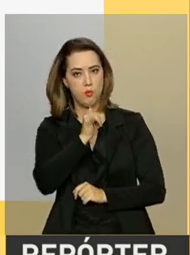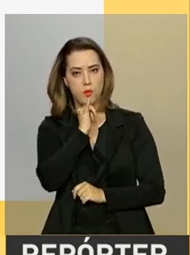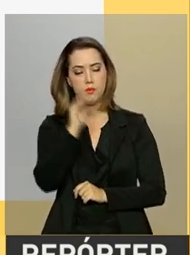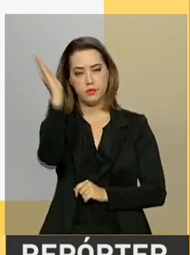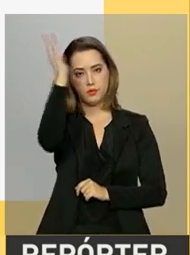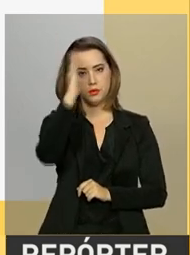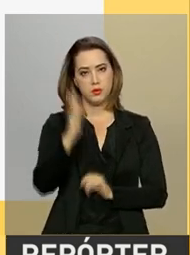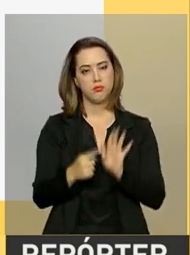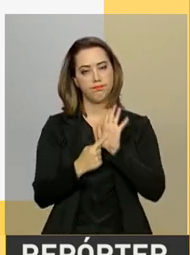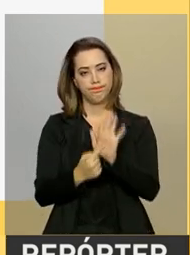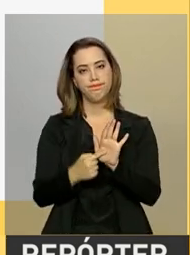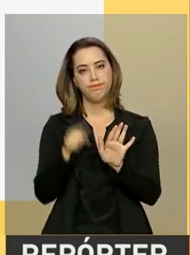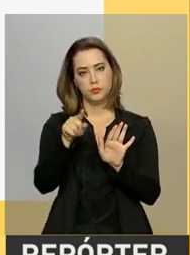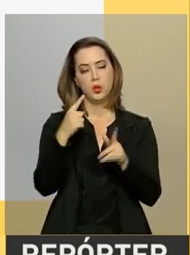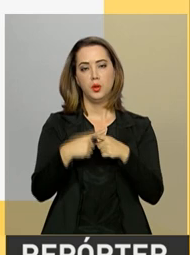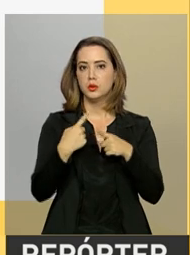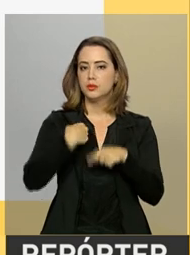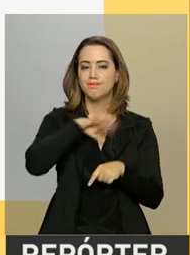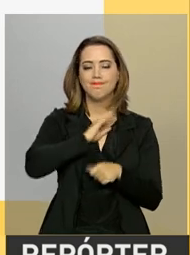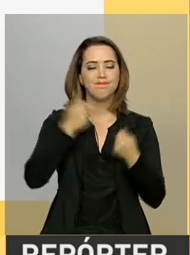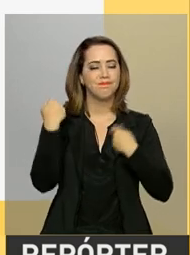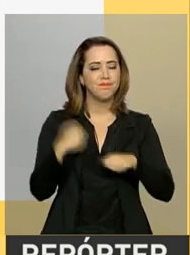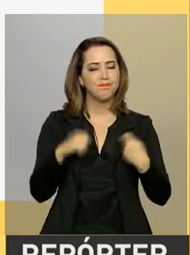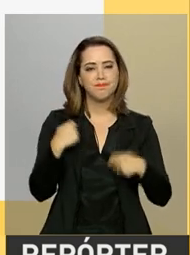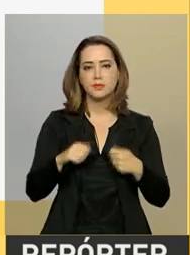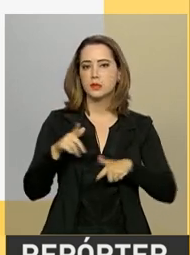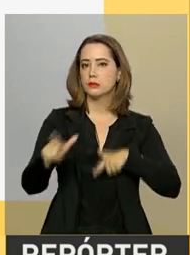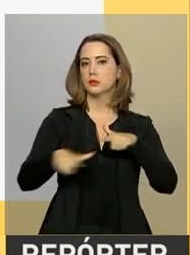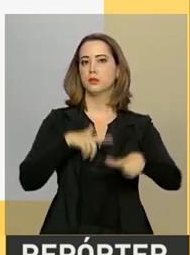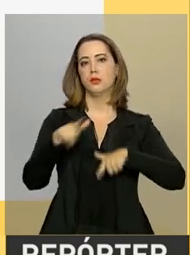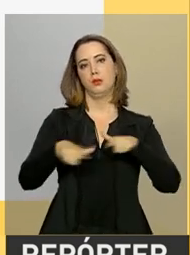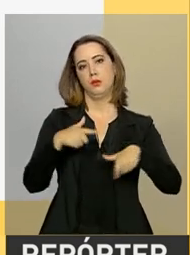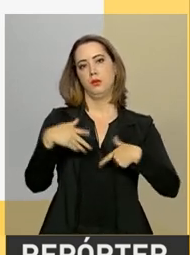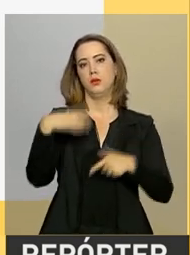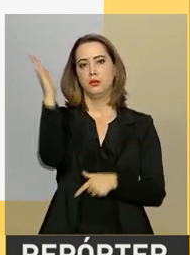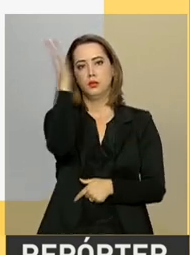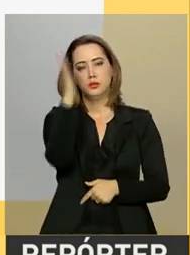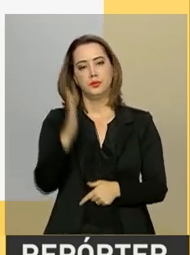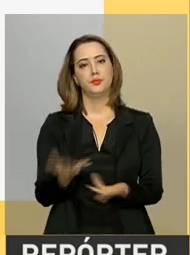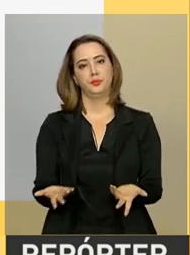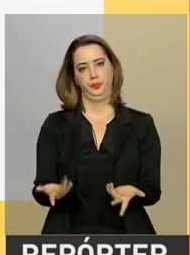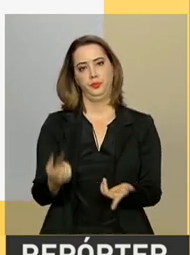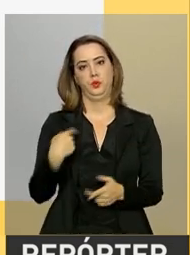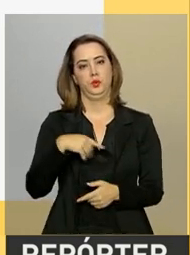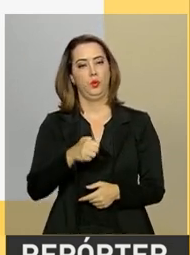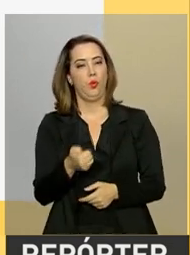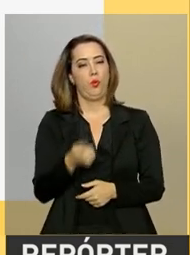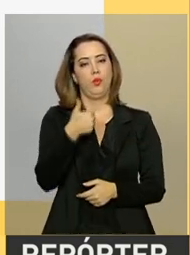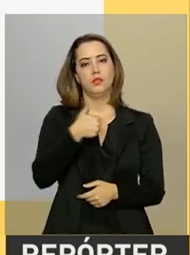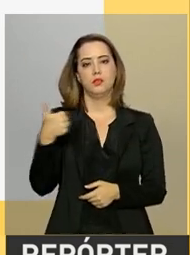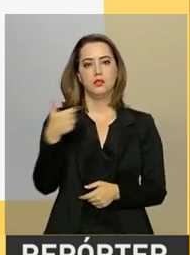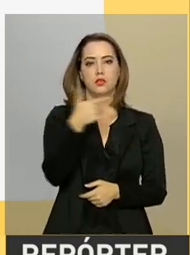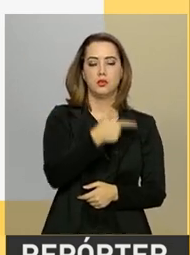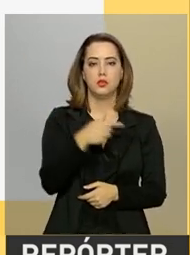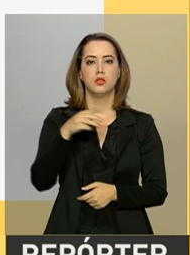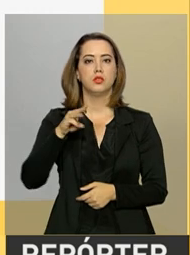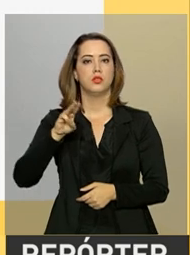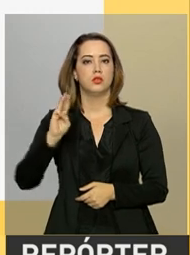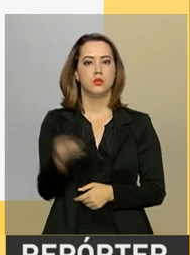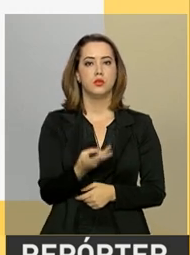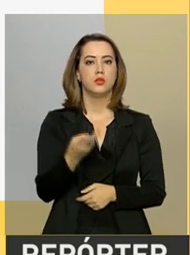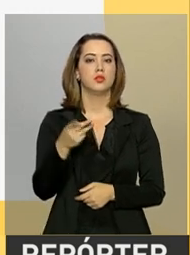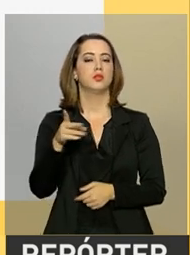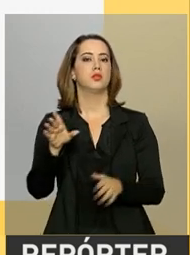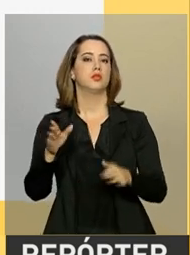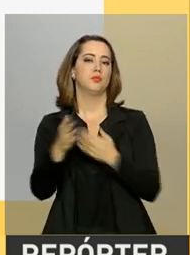que nós mais precisamos é de emprego no país não é são quase 12 milhões de desempregados hoje eu já tirei desses 12